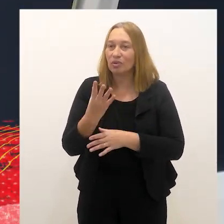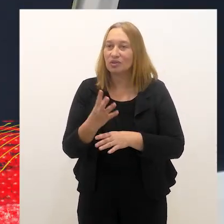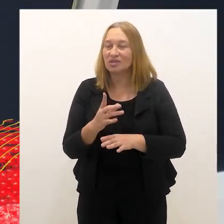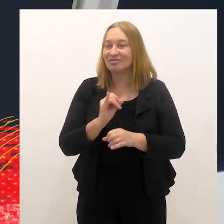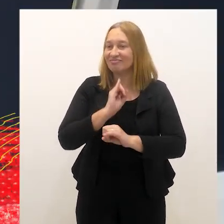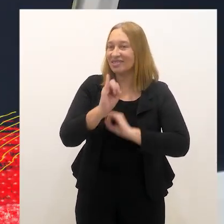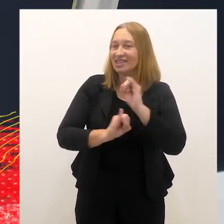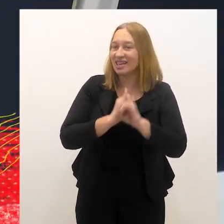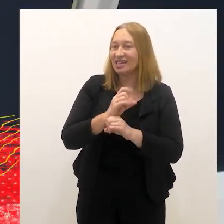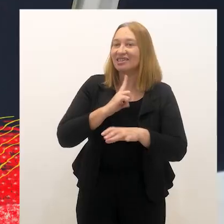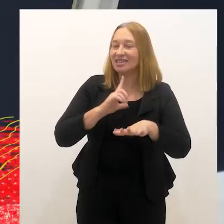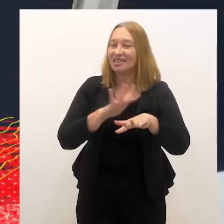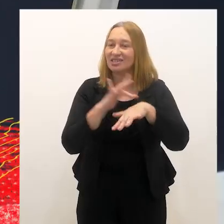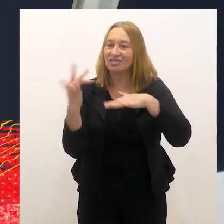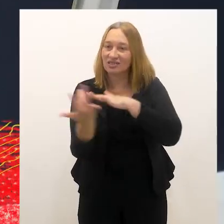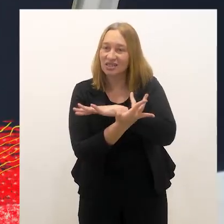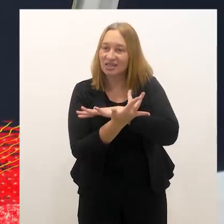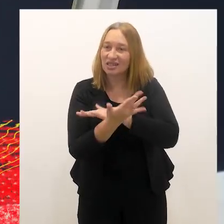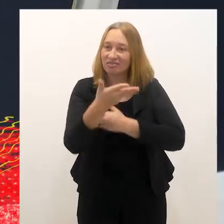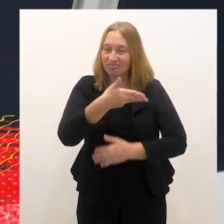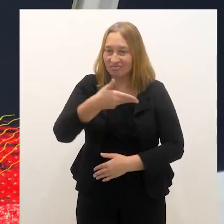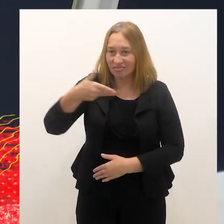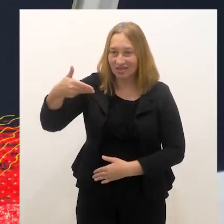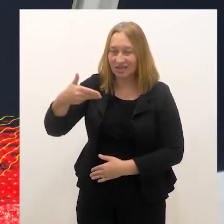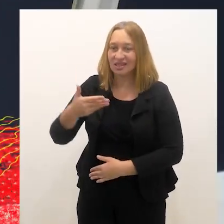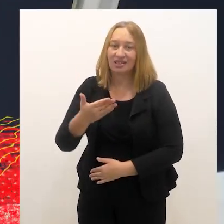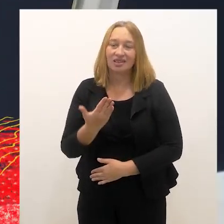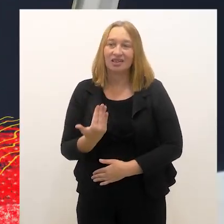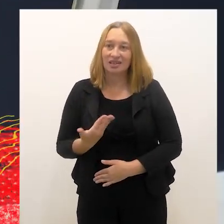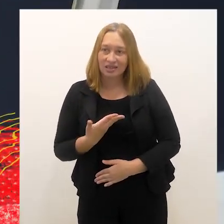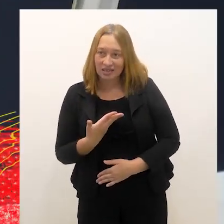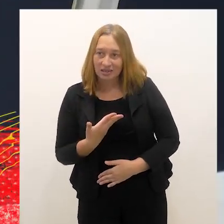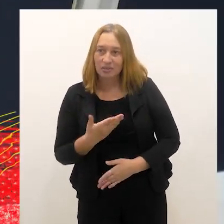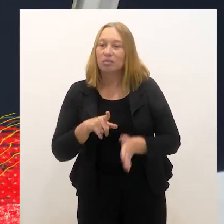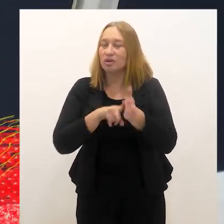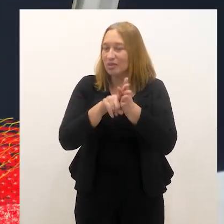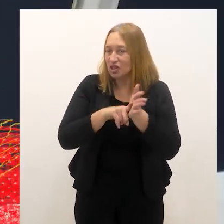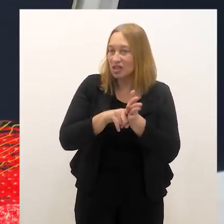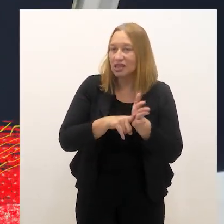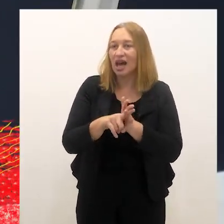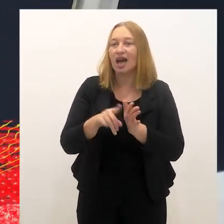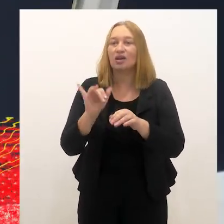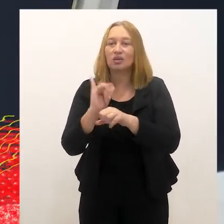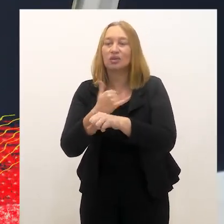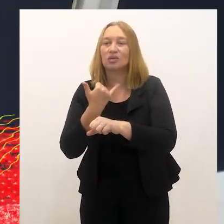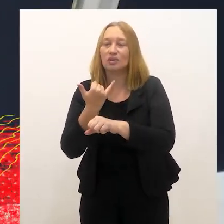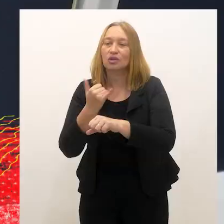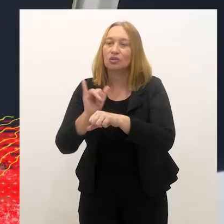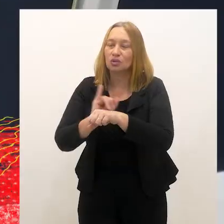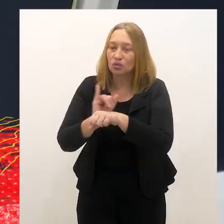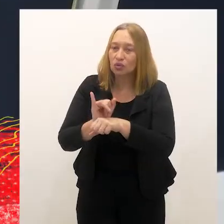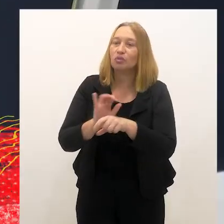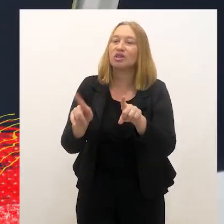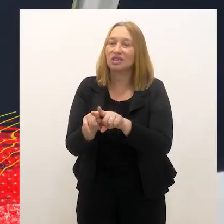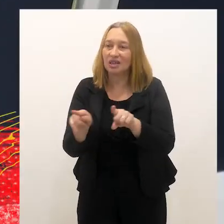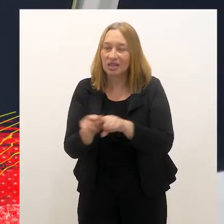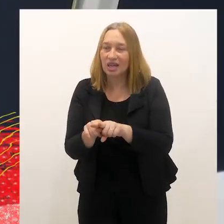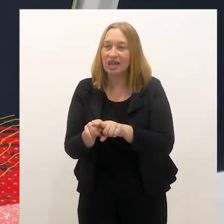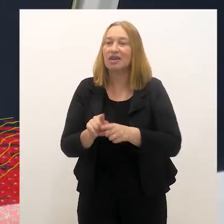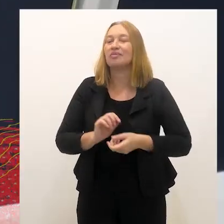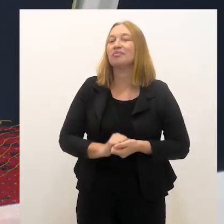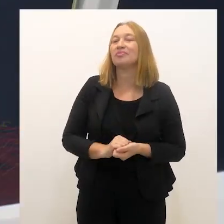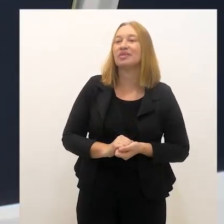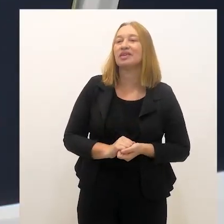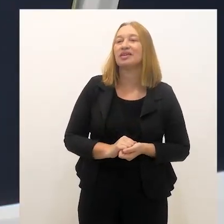na internet, tem as redes sociais que estão passando aí embaixo. Pode pesquisar no YouTube também, canal Ramon Rodrigues, que você